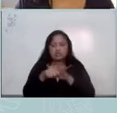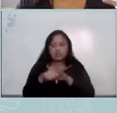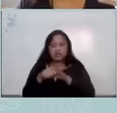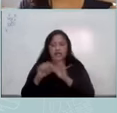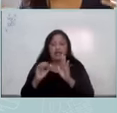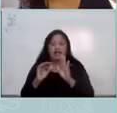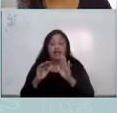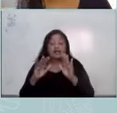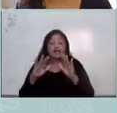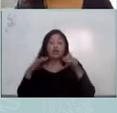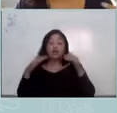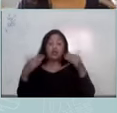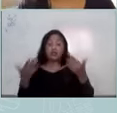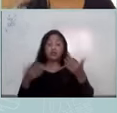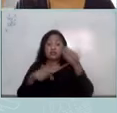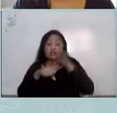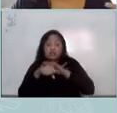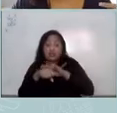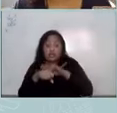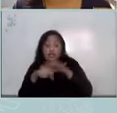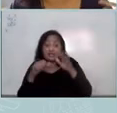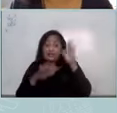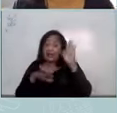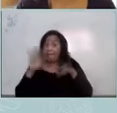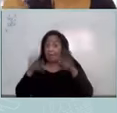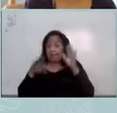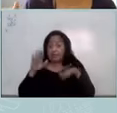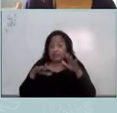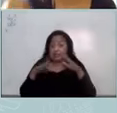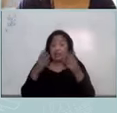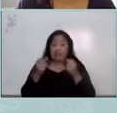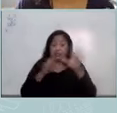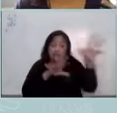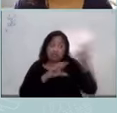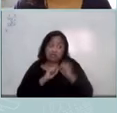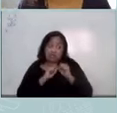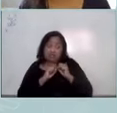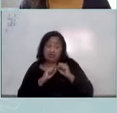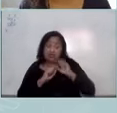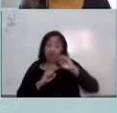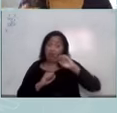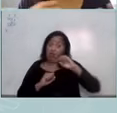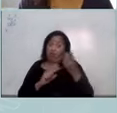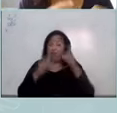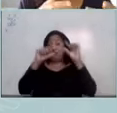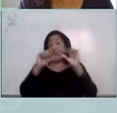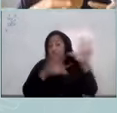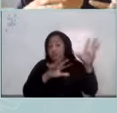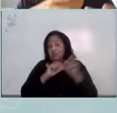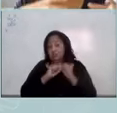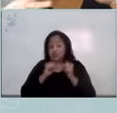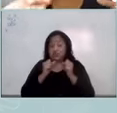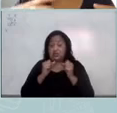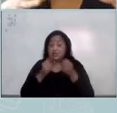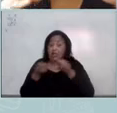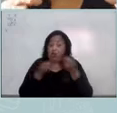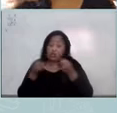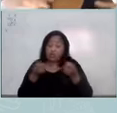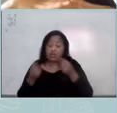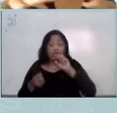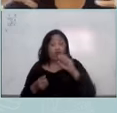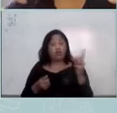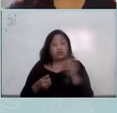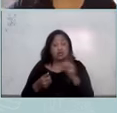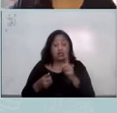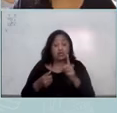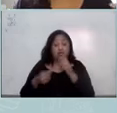né, da taxa de transmissibilidade, né, se ela é muito transmissível, pouco transmissível, se é controlada ou não, então, esse número de casos vai